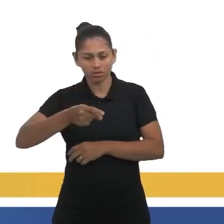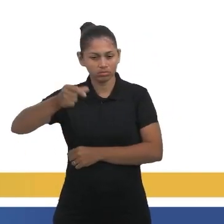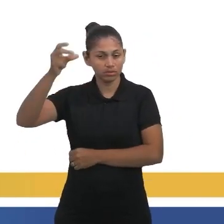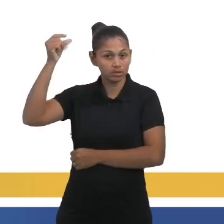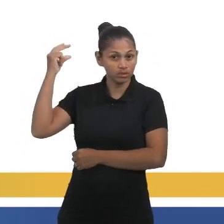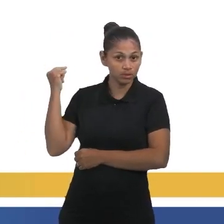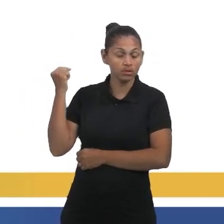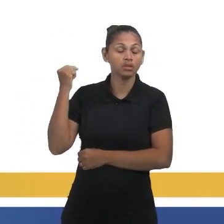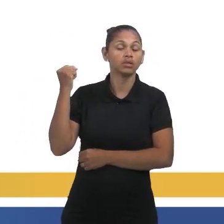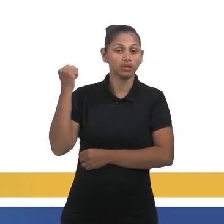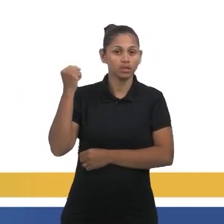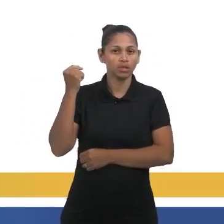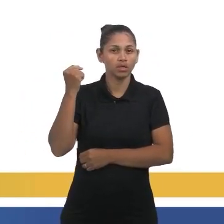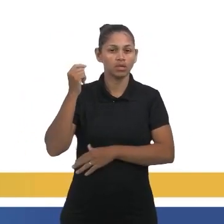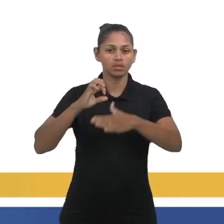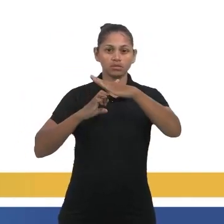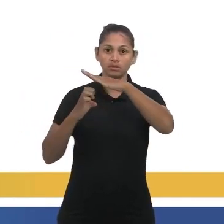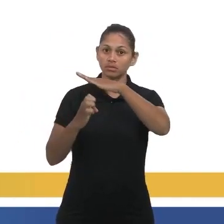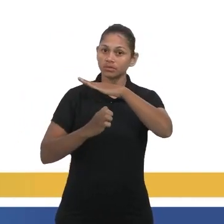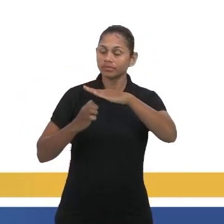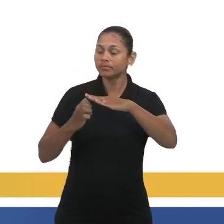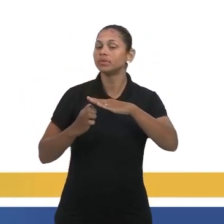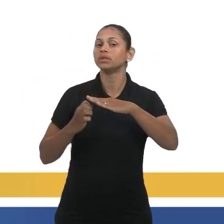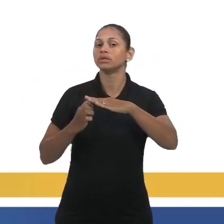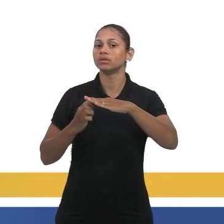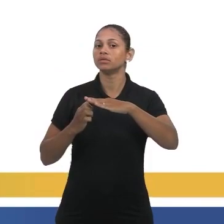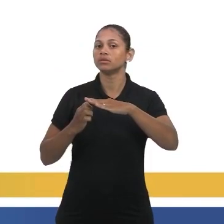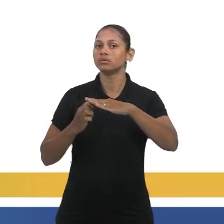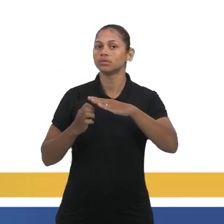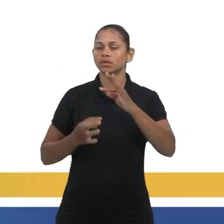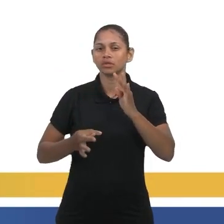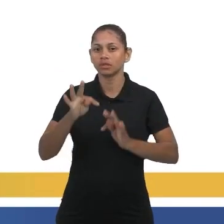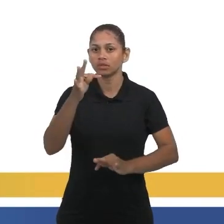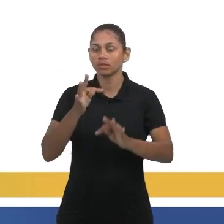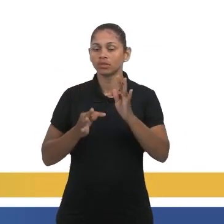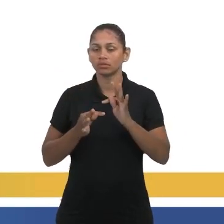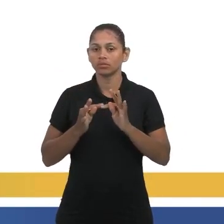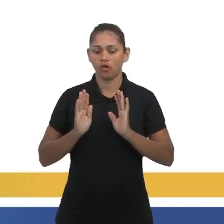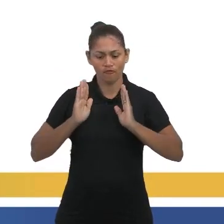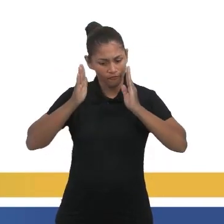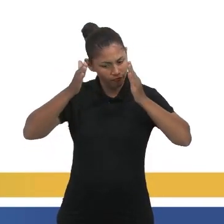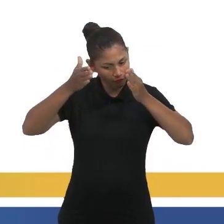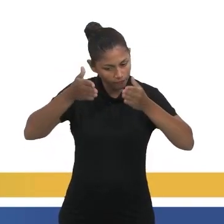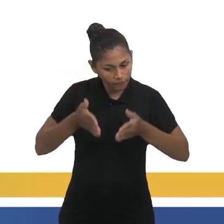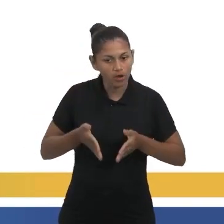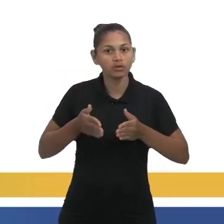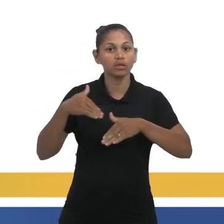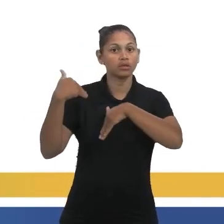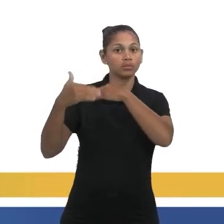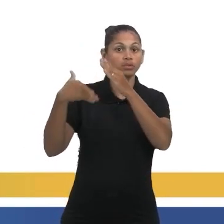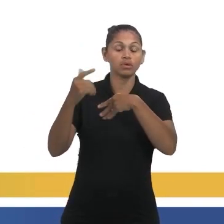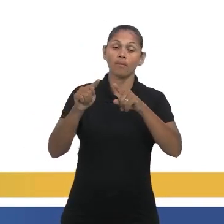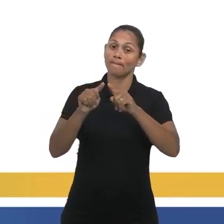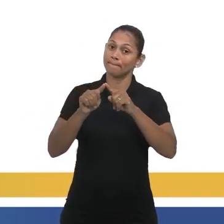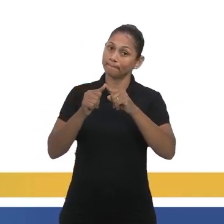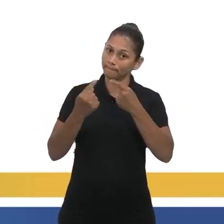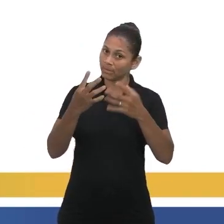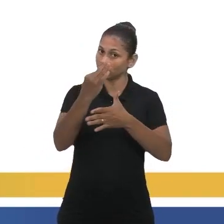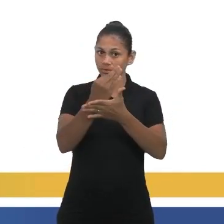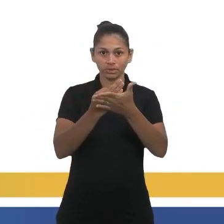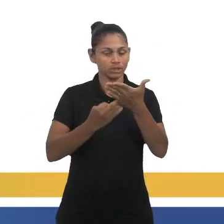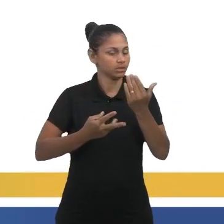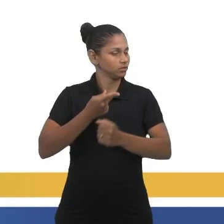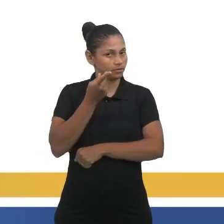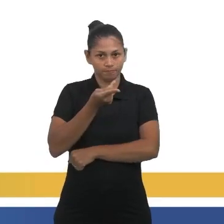que fazem essas tecnologias de AI, elas realmente concentram a produção, mas o texto não comenta este assunto.